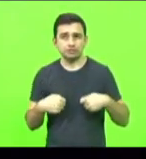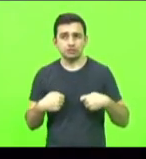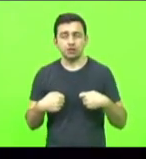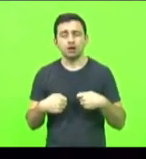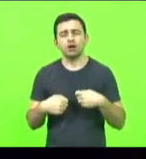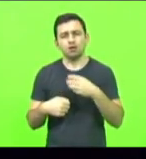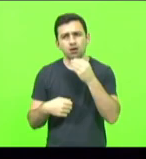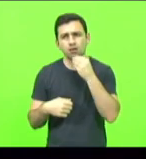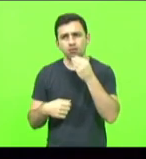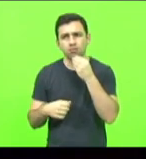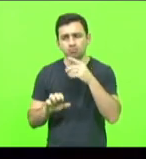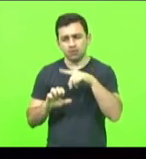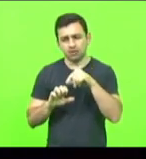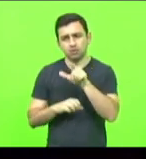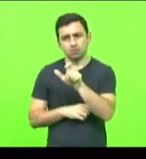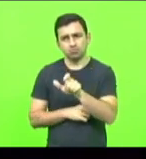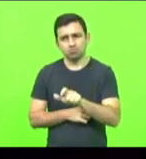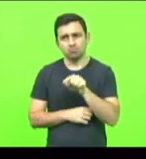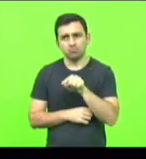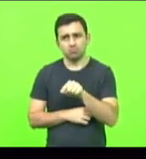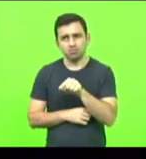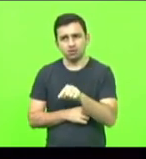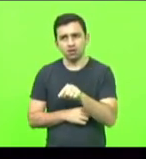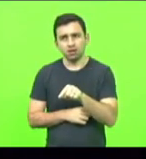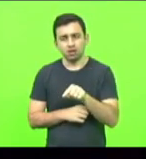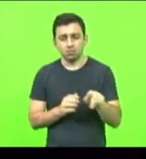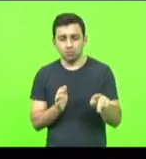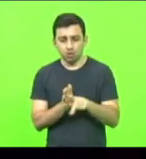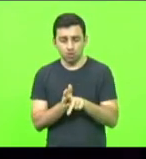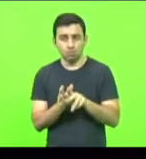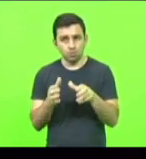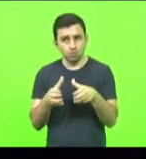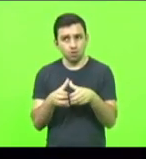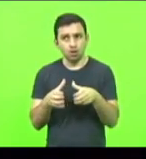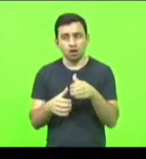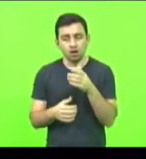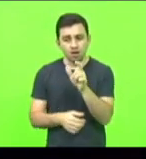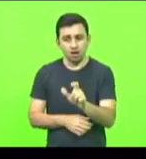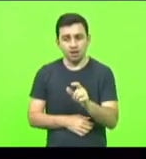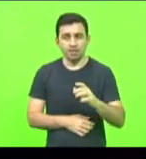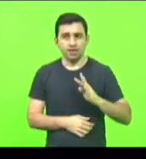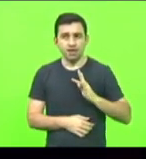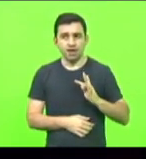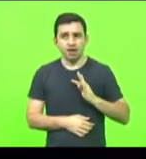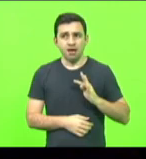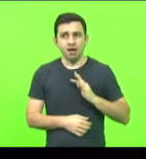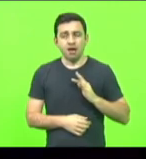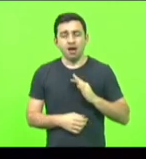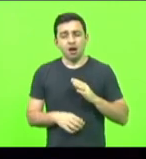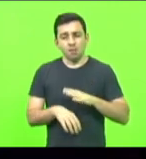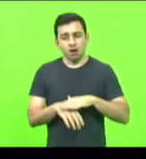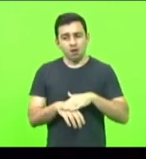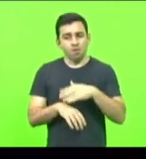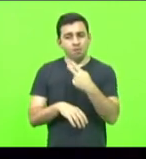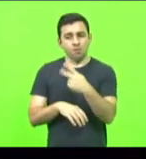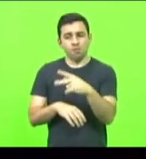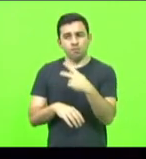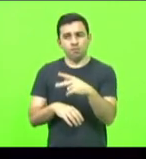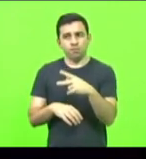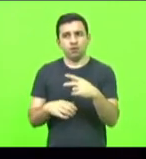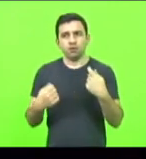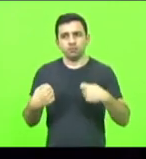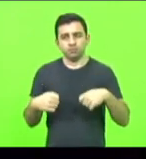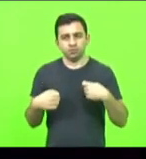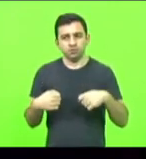empreendedor, através daquele técnico que assumiu a responsabilidade técnica, vai responder por isso